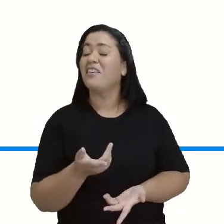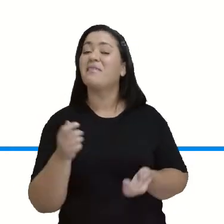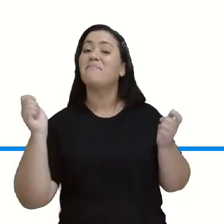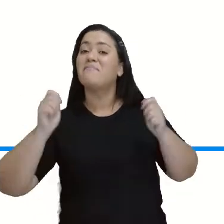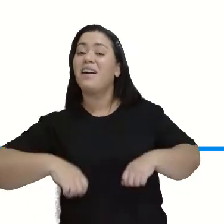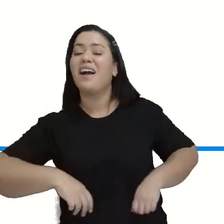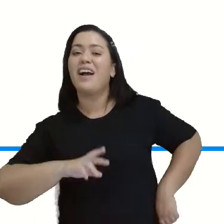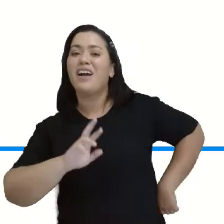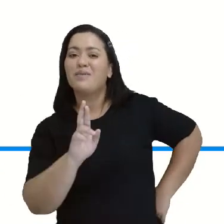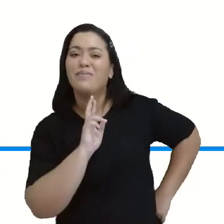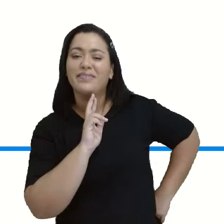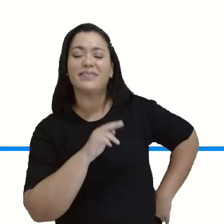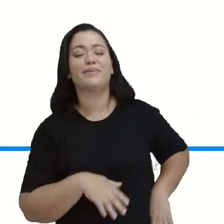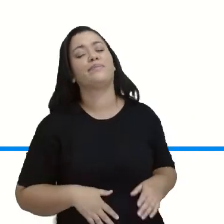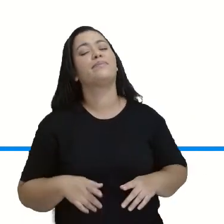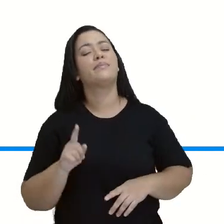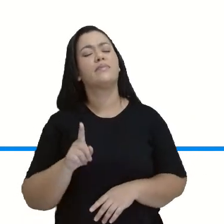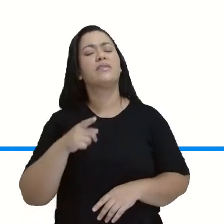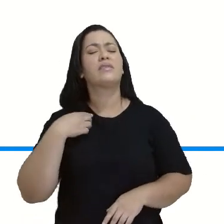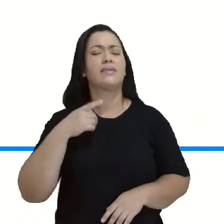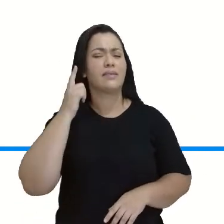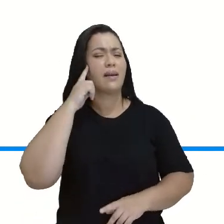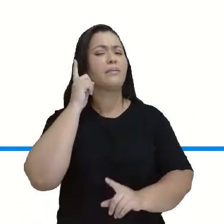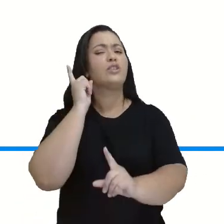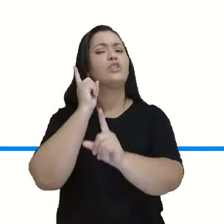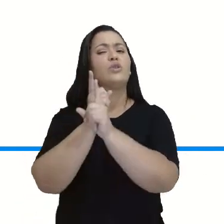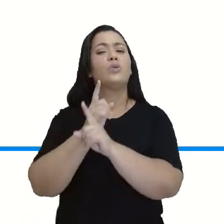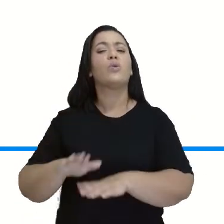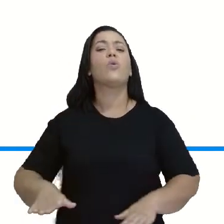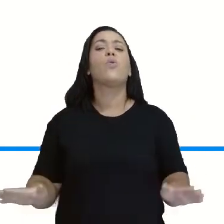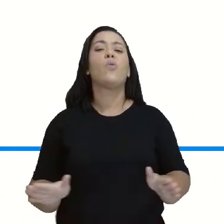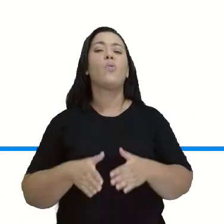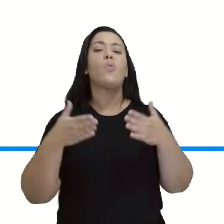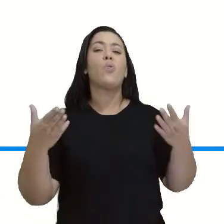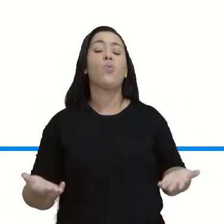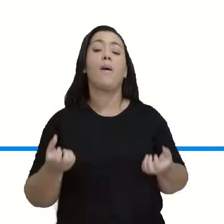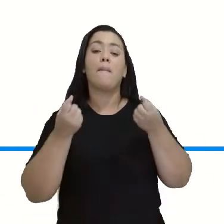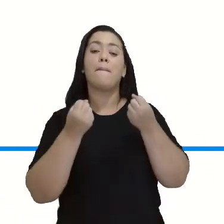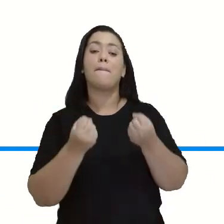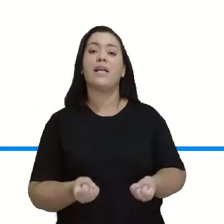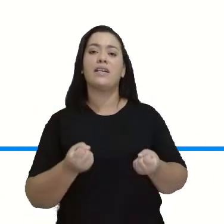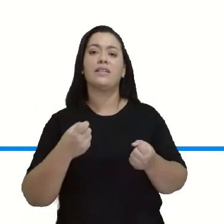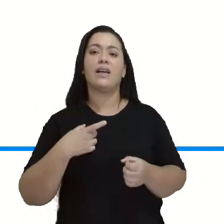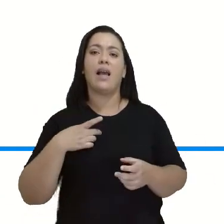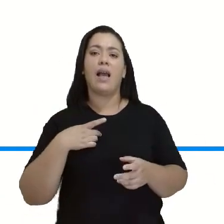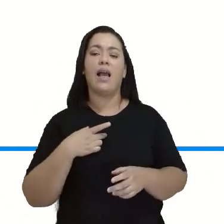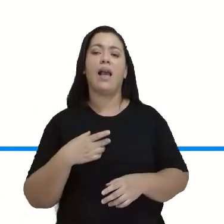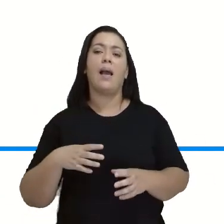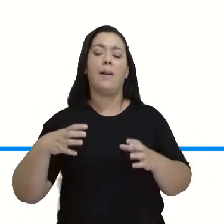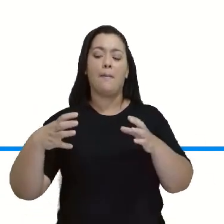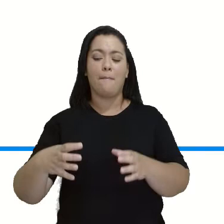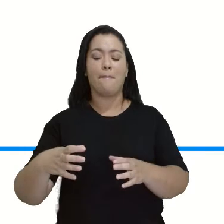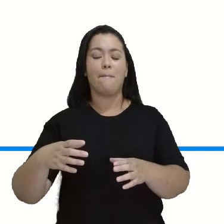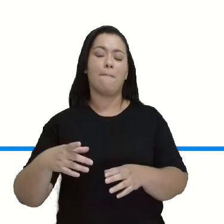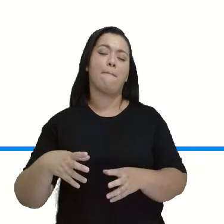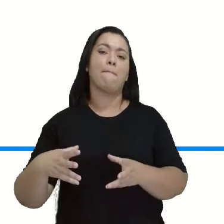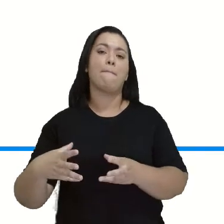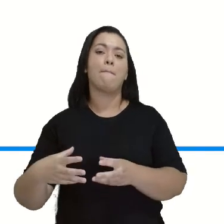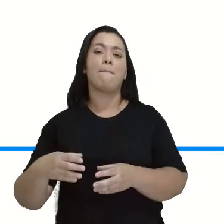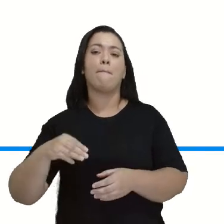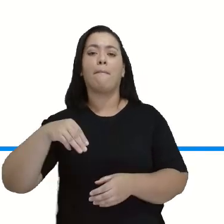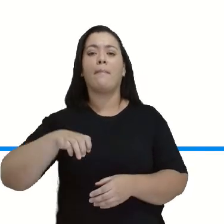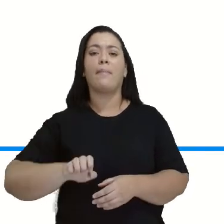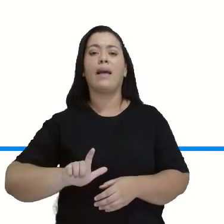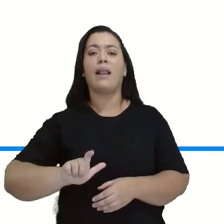responder? Você consegue descobrir qual a massa do melão? O instrumento de medida aí utilizado é